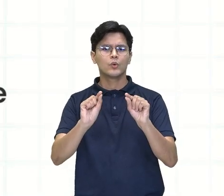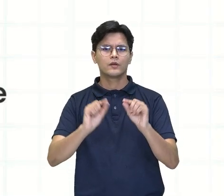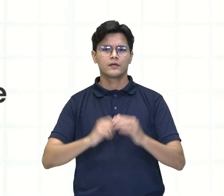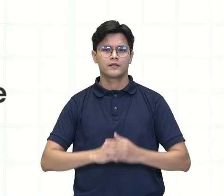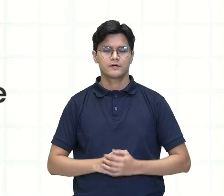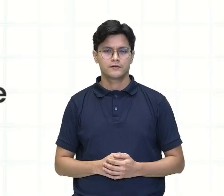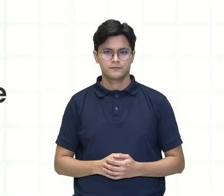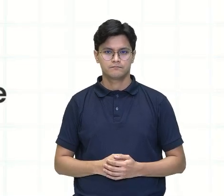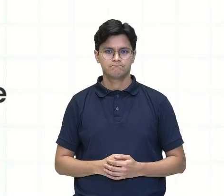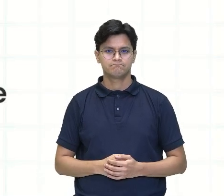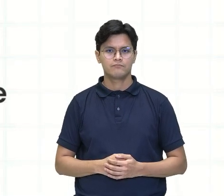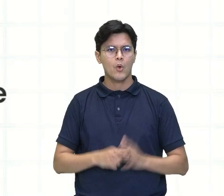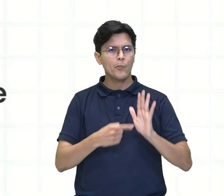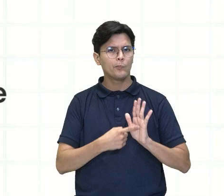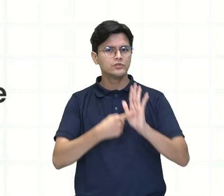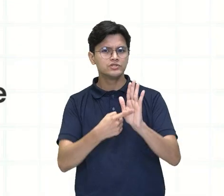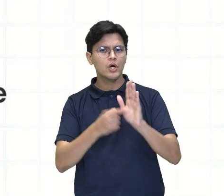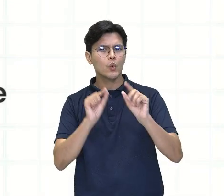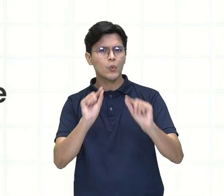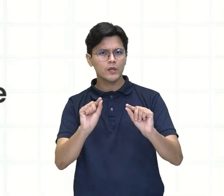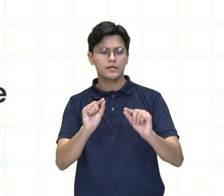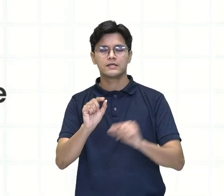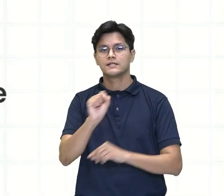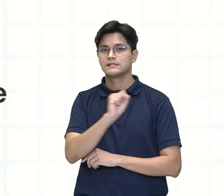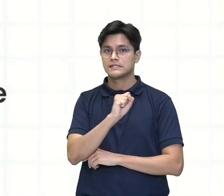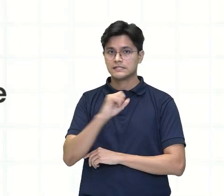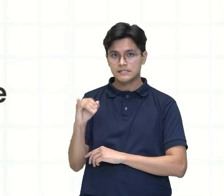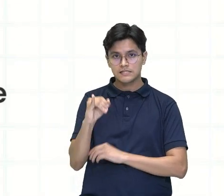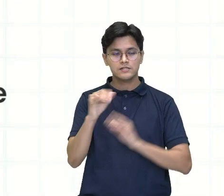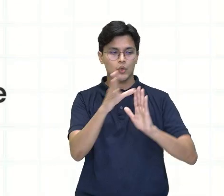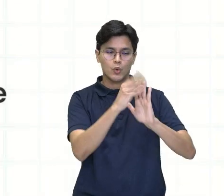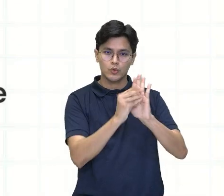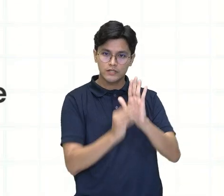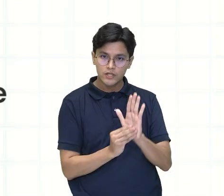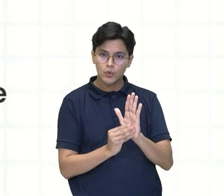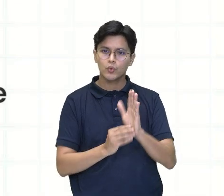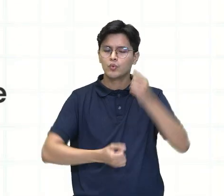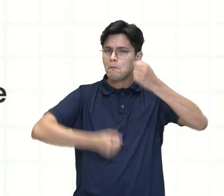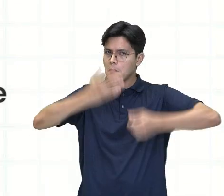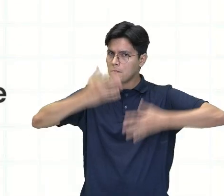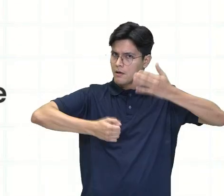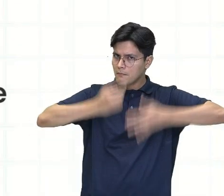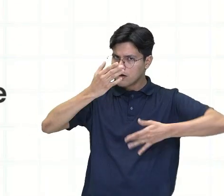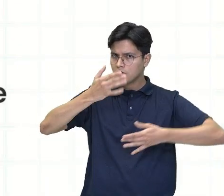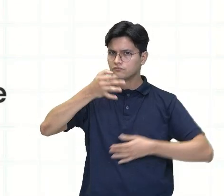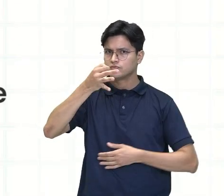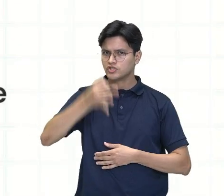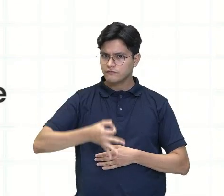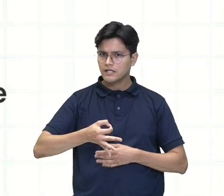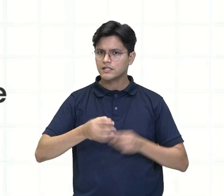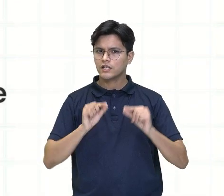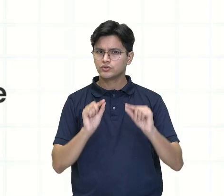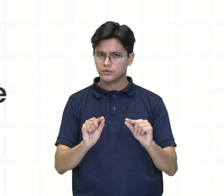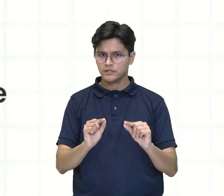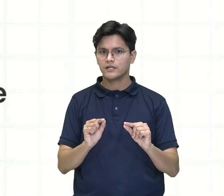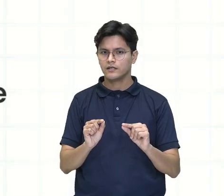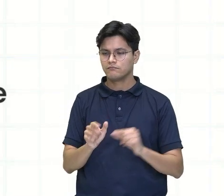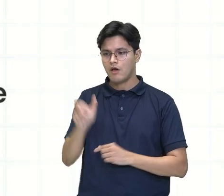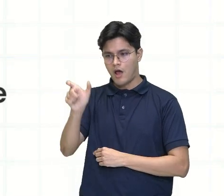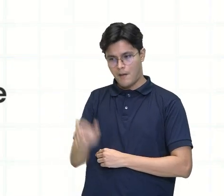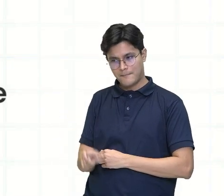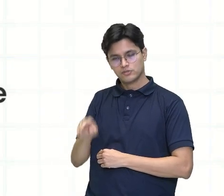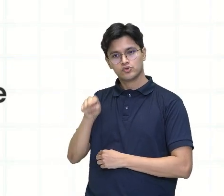Vão indicar se esse conteúdo, né, do enunciado foi inteiramente assumido